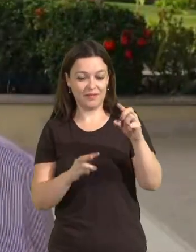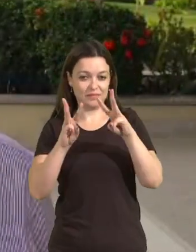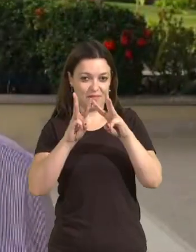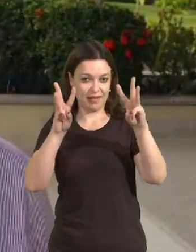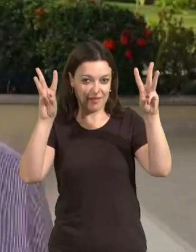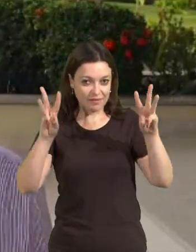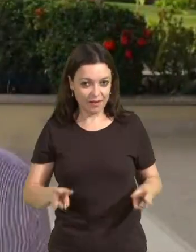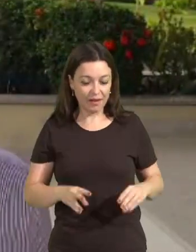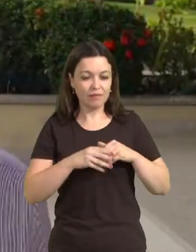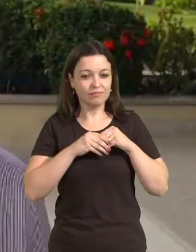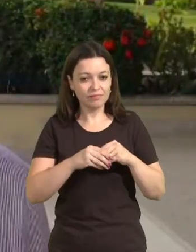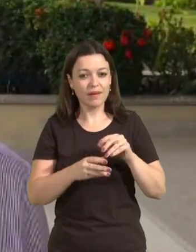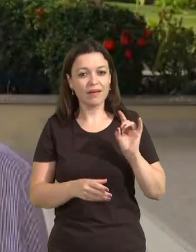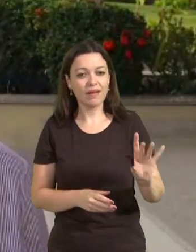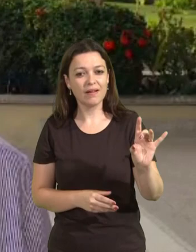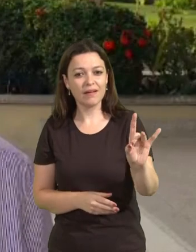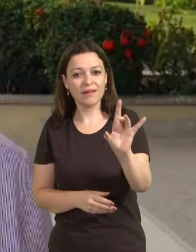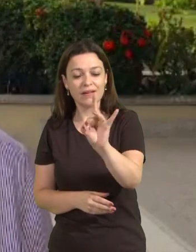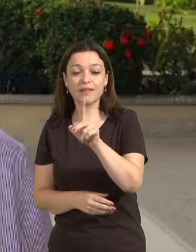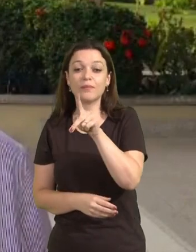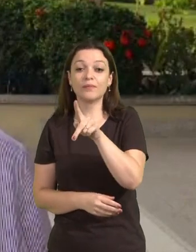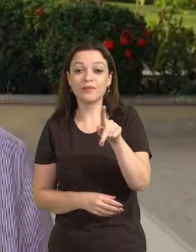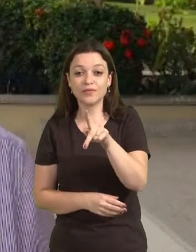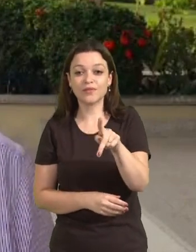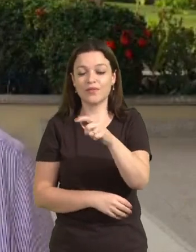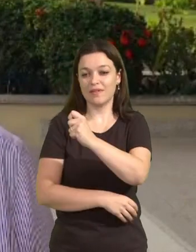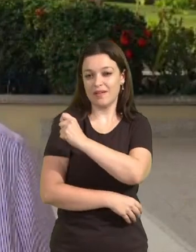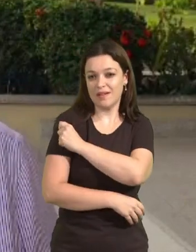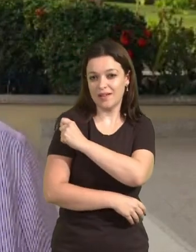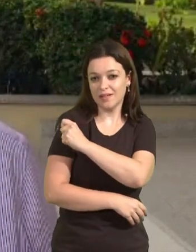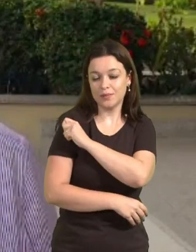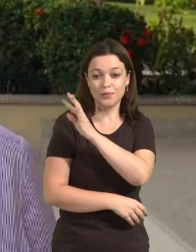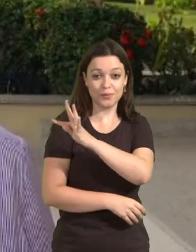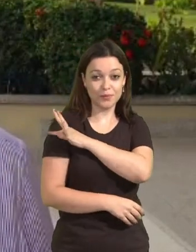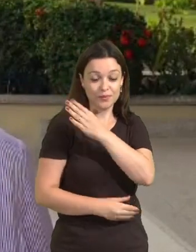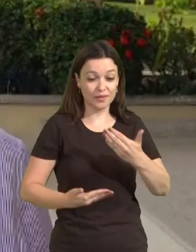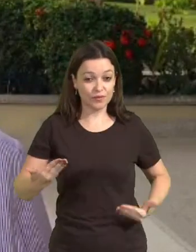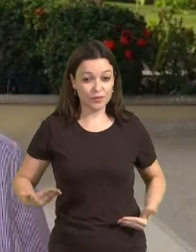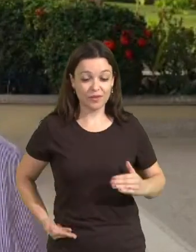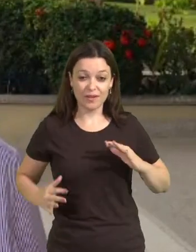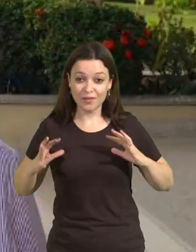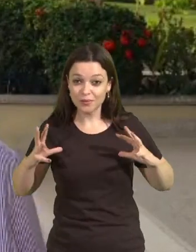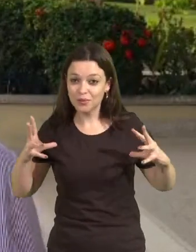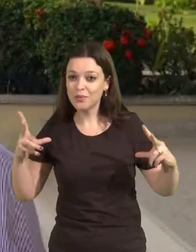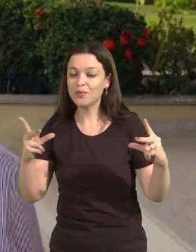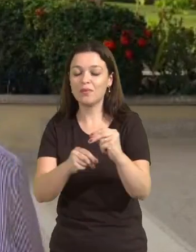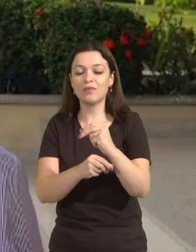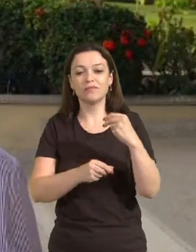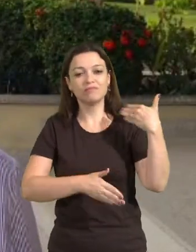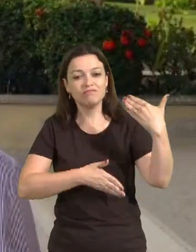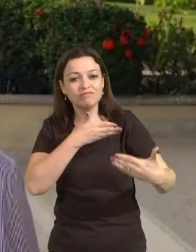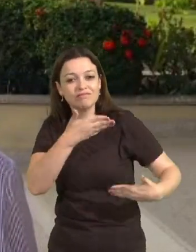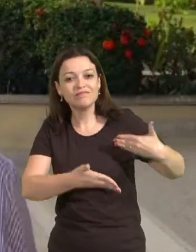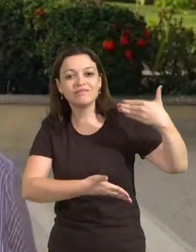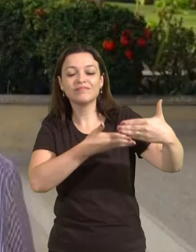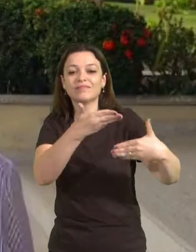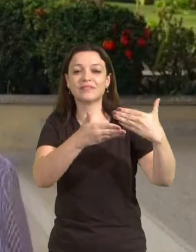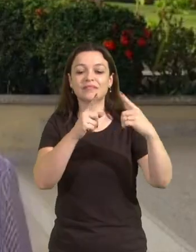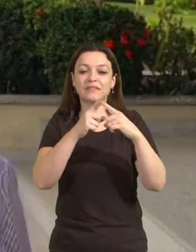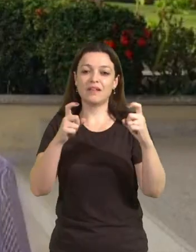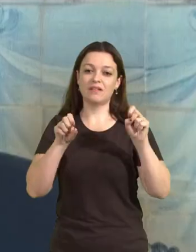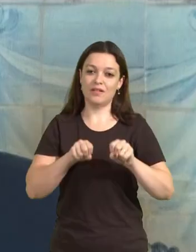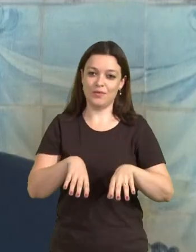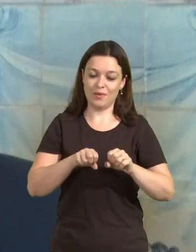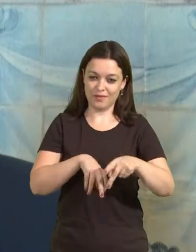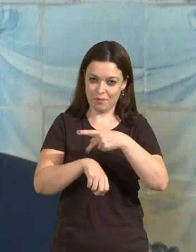Paraná, cumprimentando a cada docente, a cada aluno, a cada funcionário e colaborador, por essa grande jornada pela ciência e pela educação do